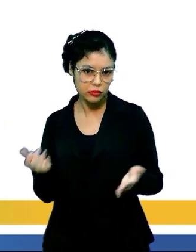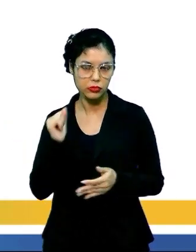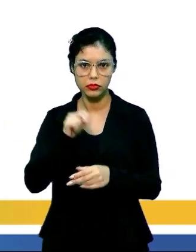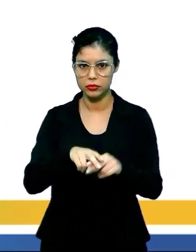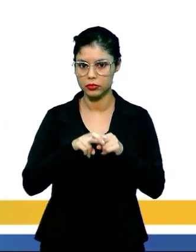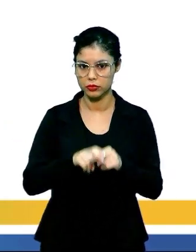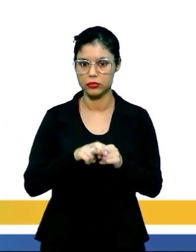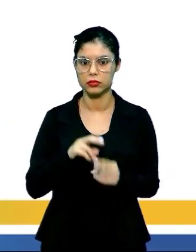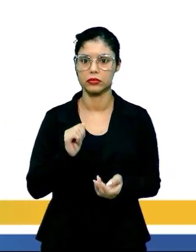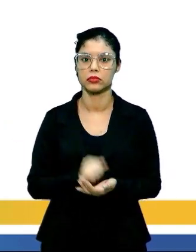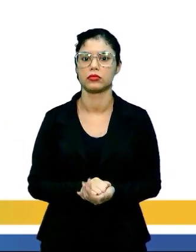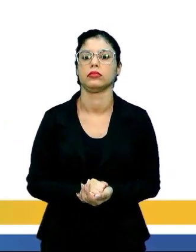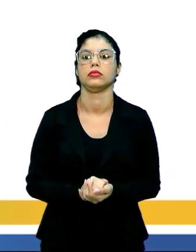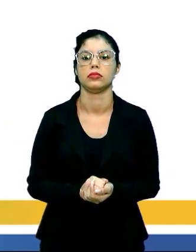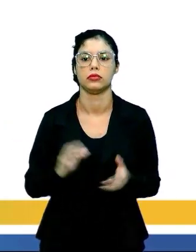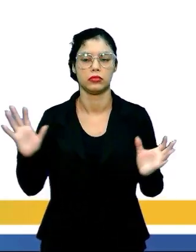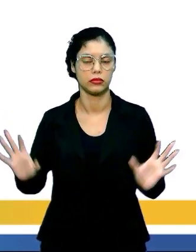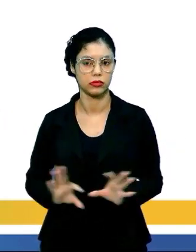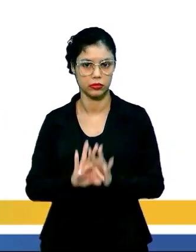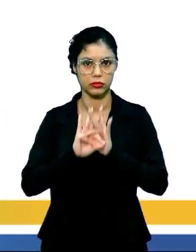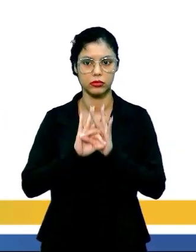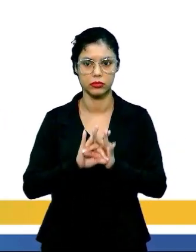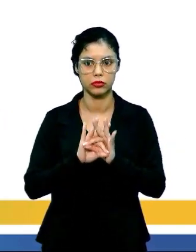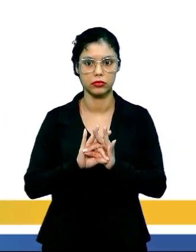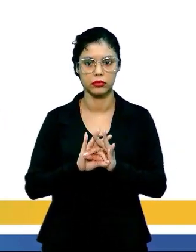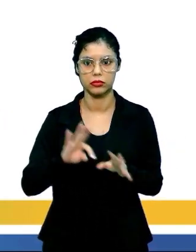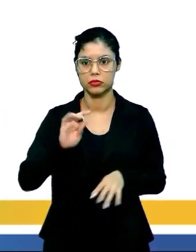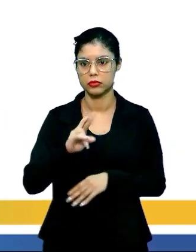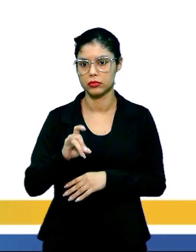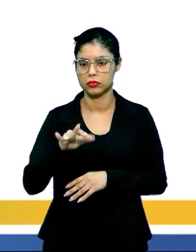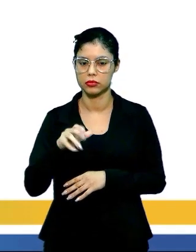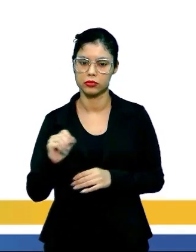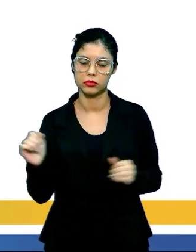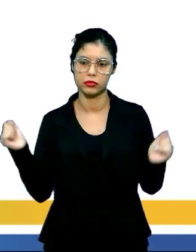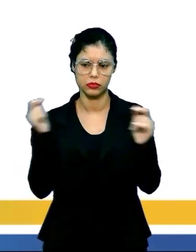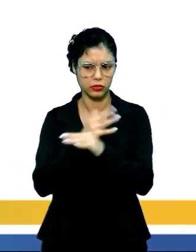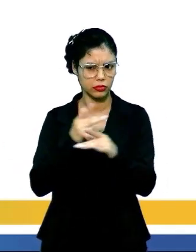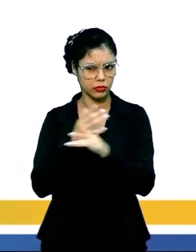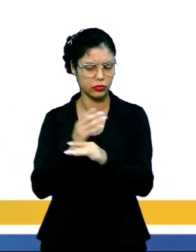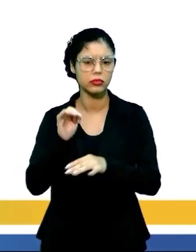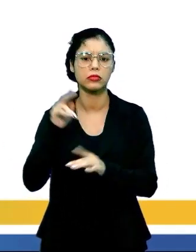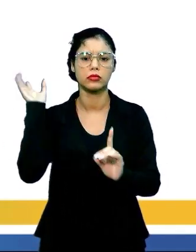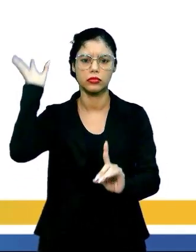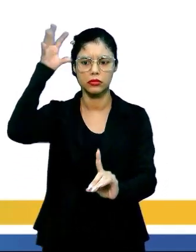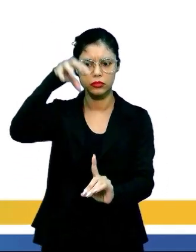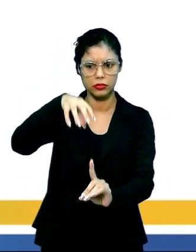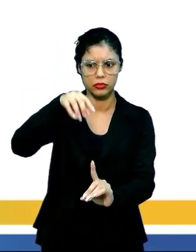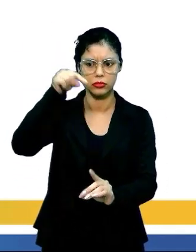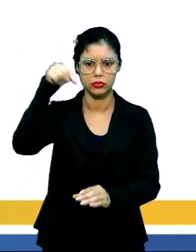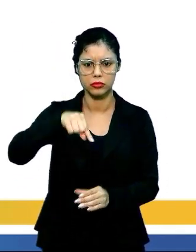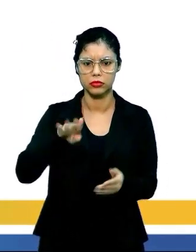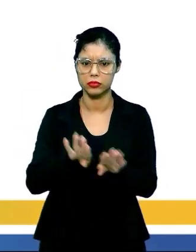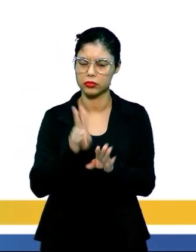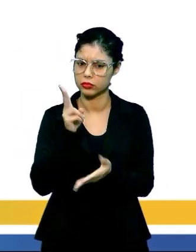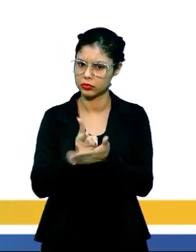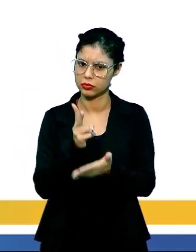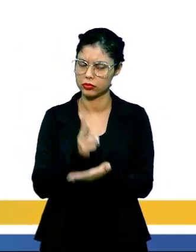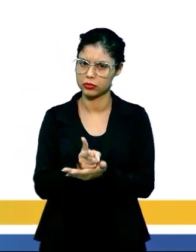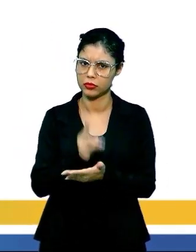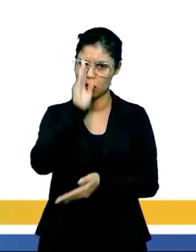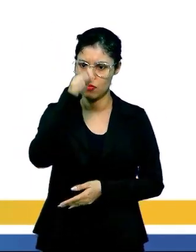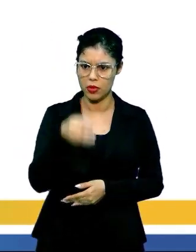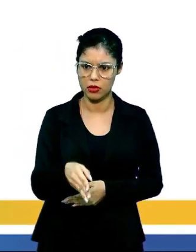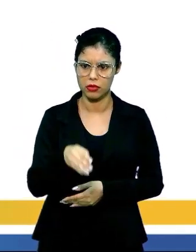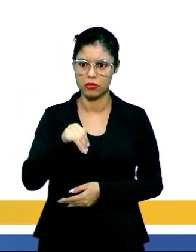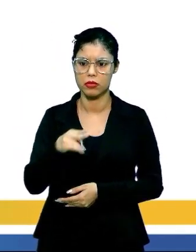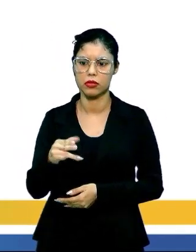que a média é relacionada à tendência central. Ela é um termo de centralidade, sempre ficando como termo